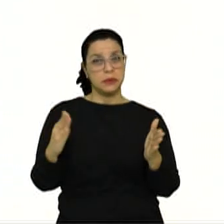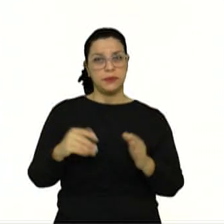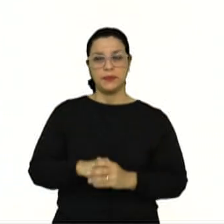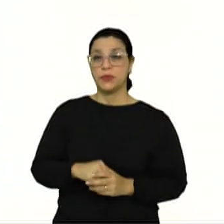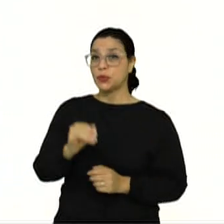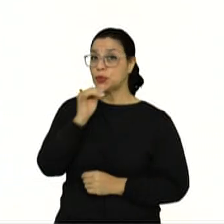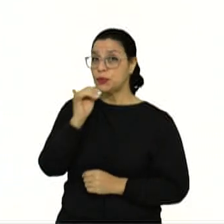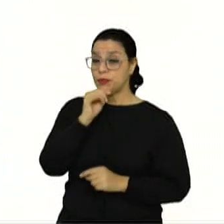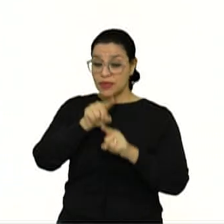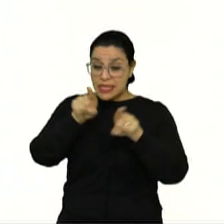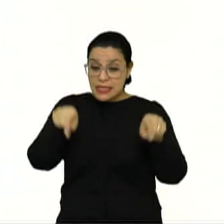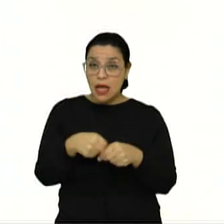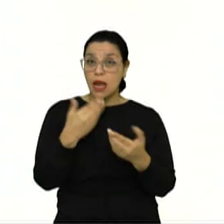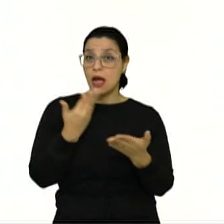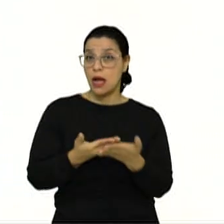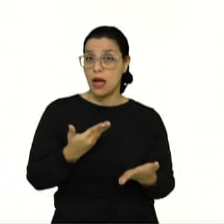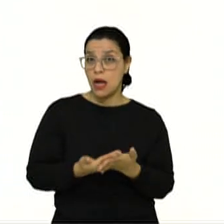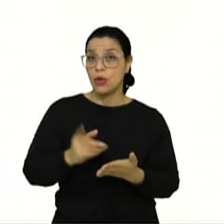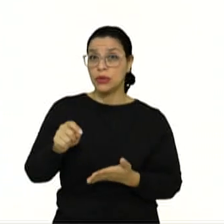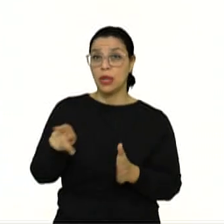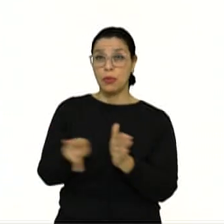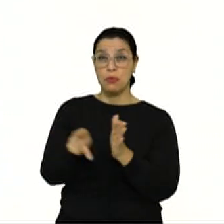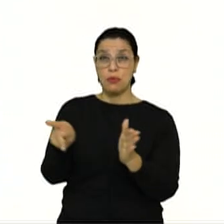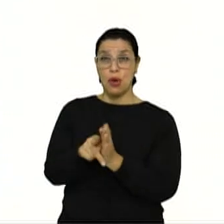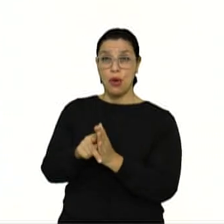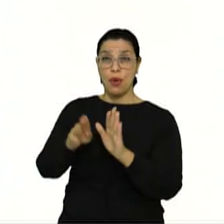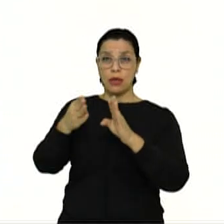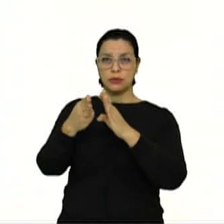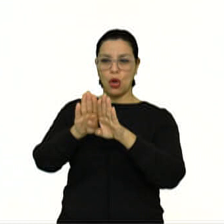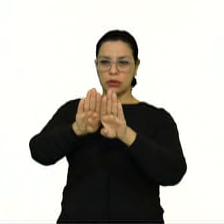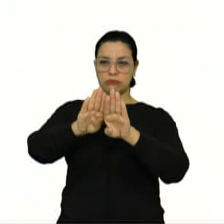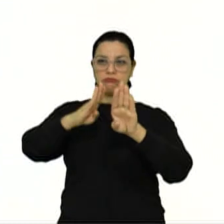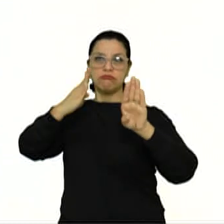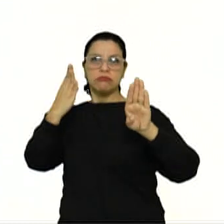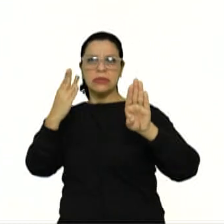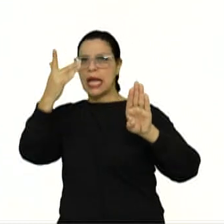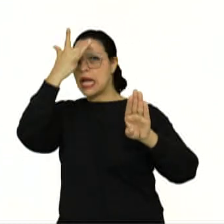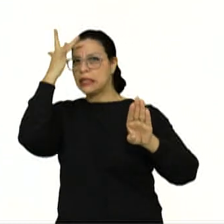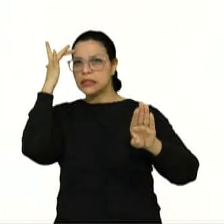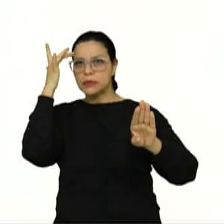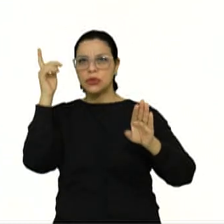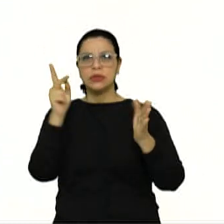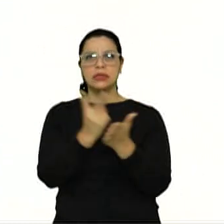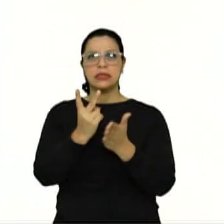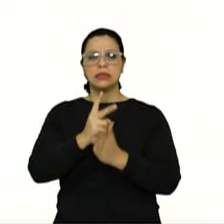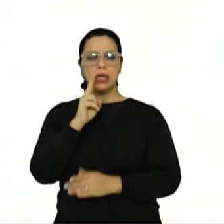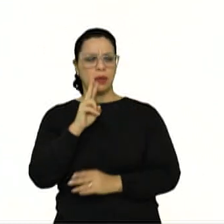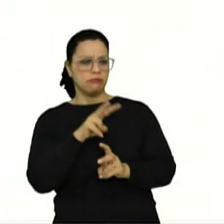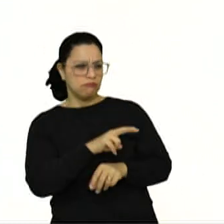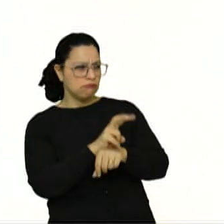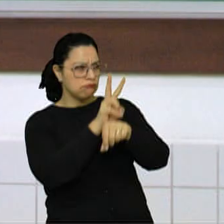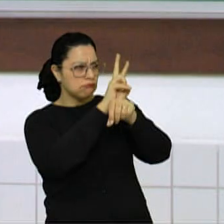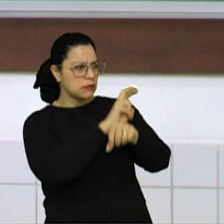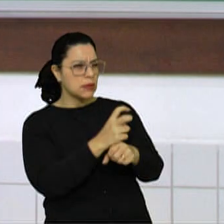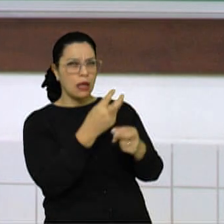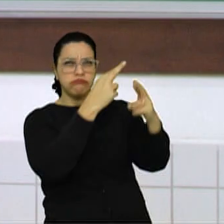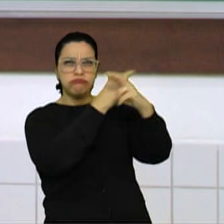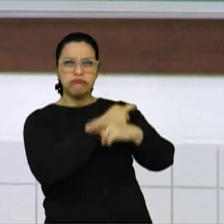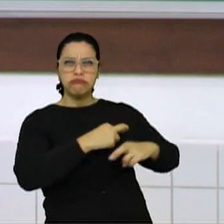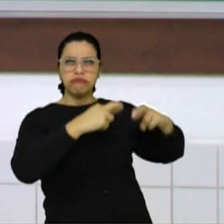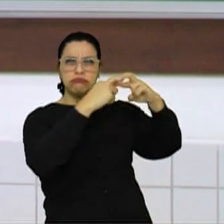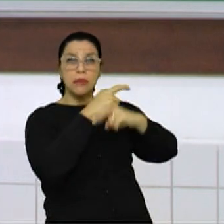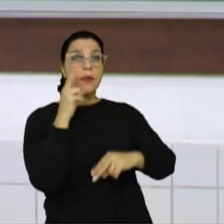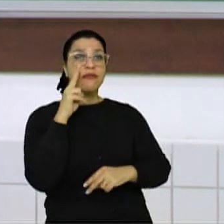exemplo, na sala de aula, as portas ficavam abertas e as pessoas ficavam passando, observando, ver se ninguém falava mal